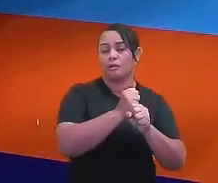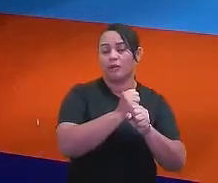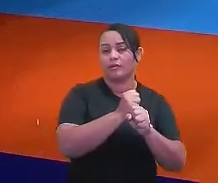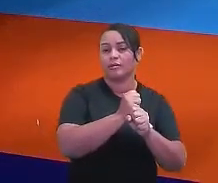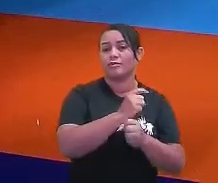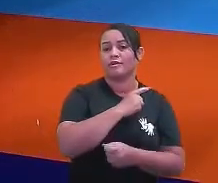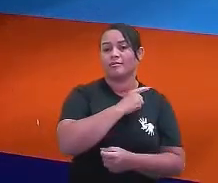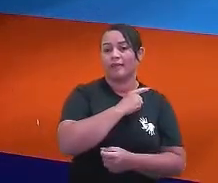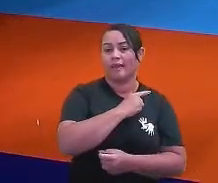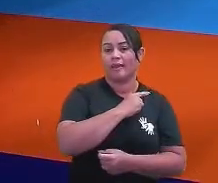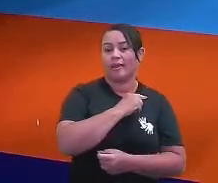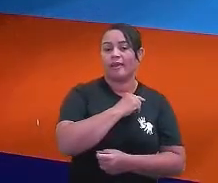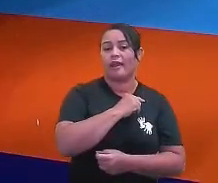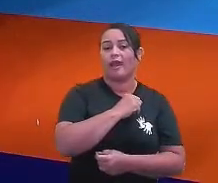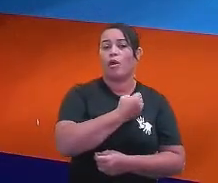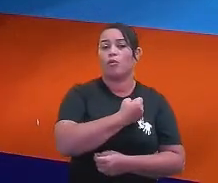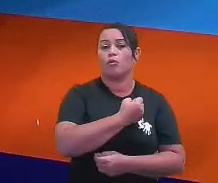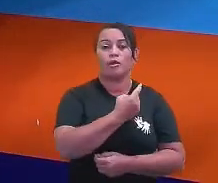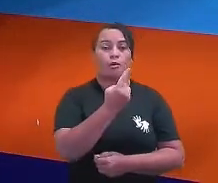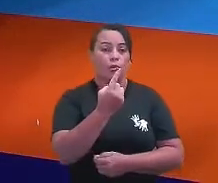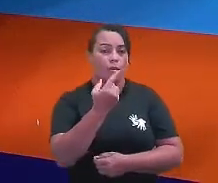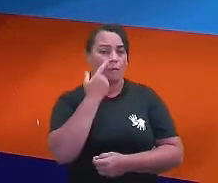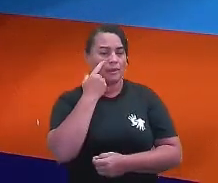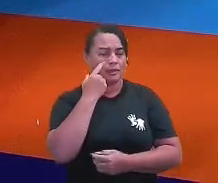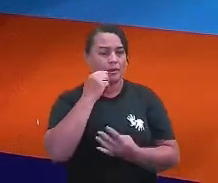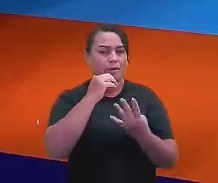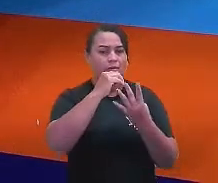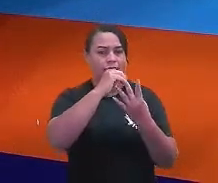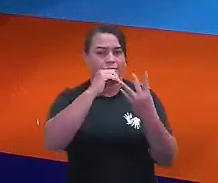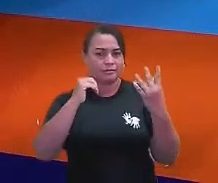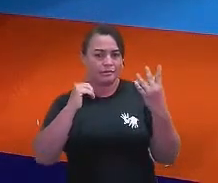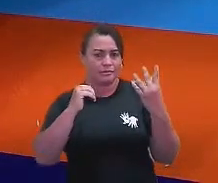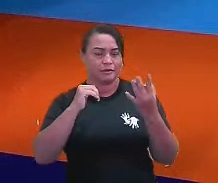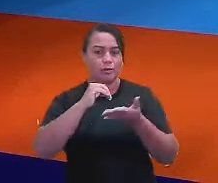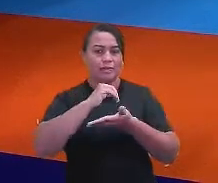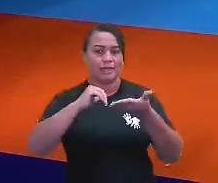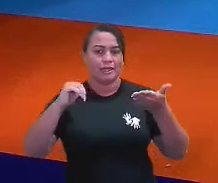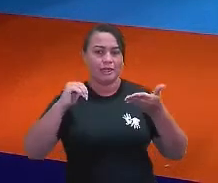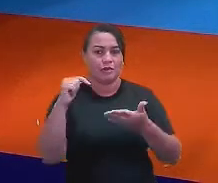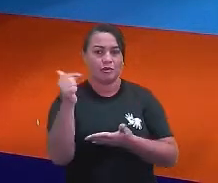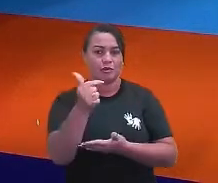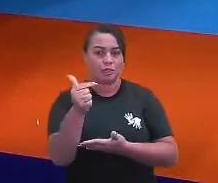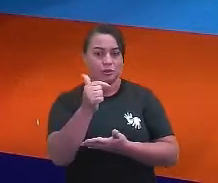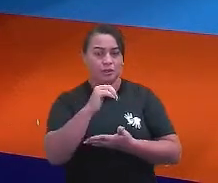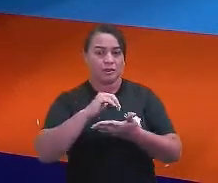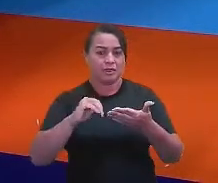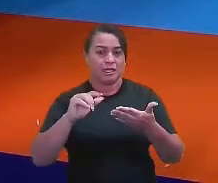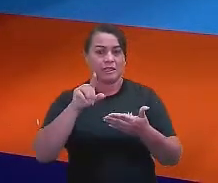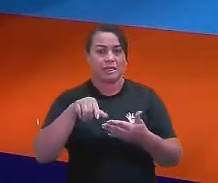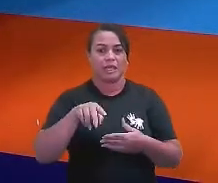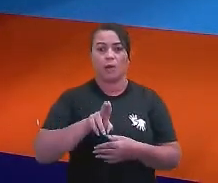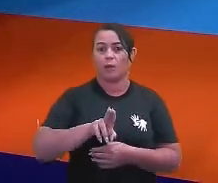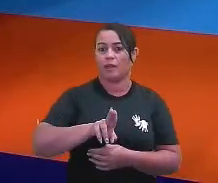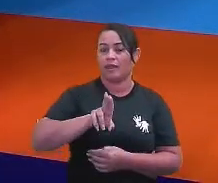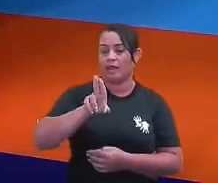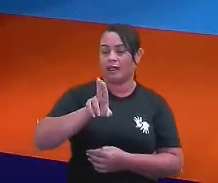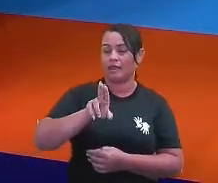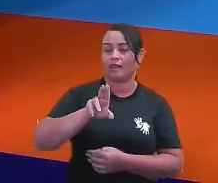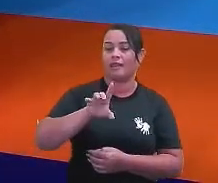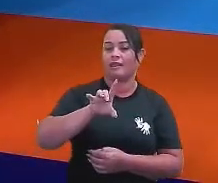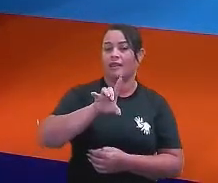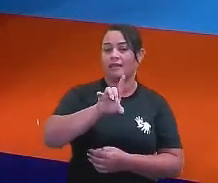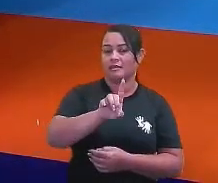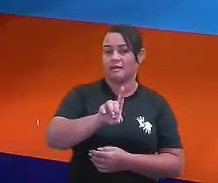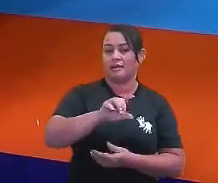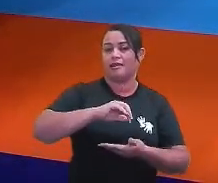número 1. Então, percebam aqui que eu eliminei o 22, né? O que representa a unidade, o 2 que representa a unidade